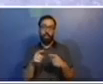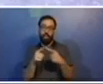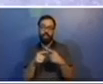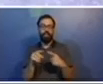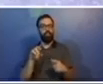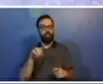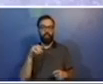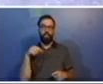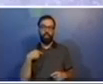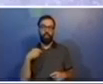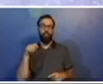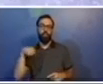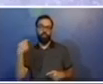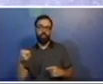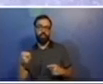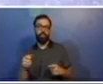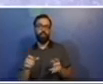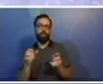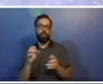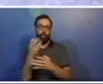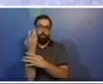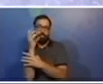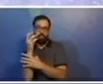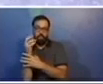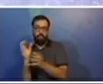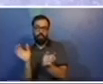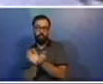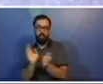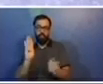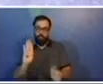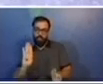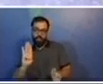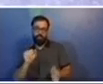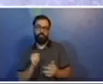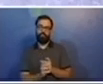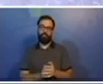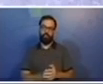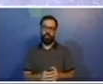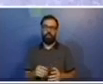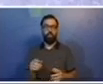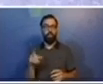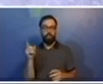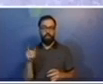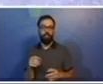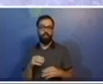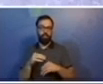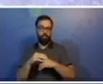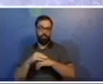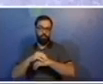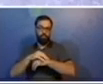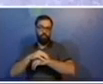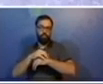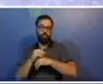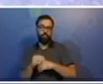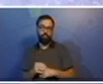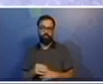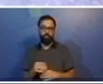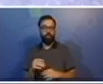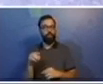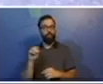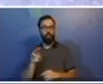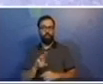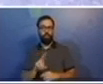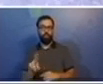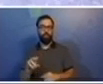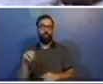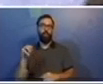grupo dos antóceros, que eu não coloquei foto aqui agora. Musgos talvez seja o grupo mais conhecido, que nós observamos muito